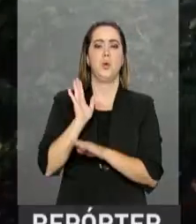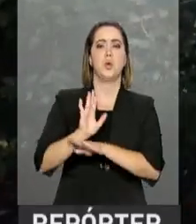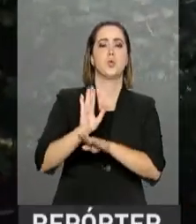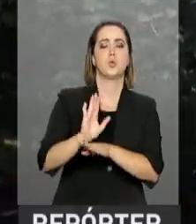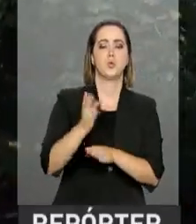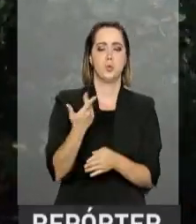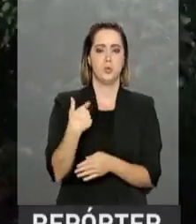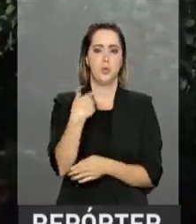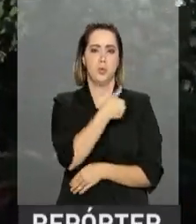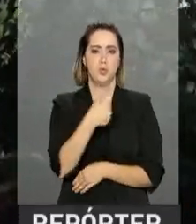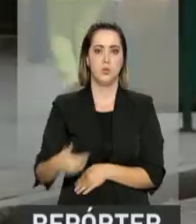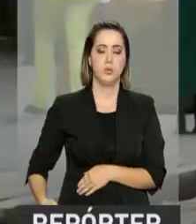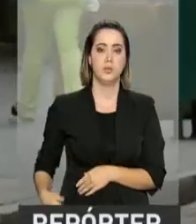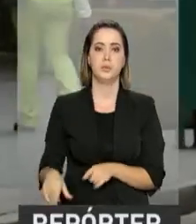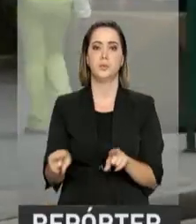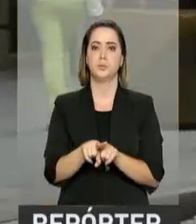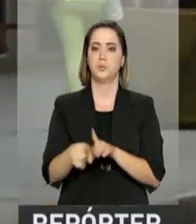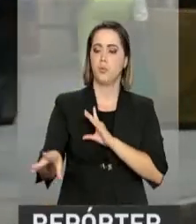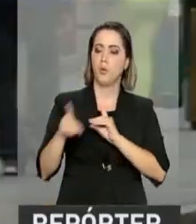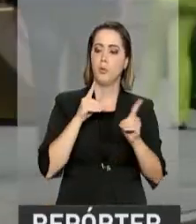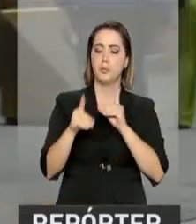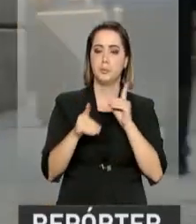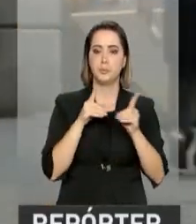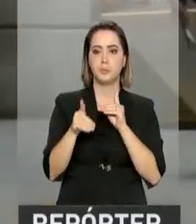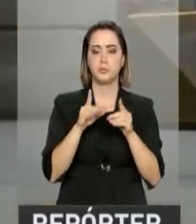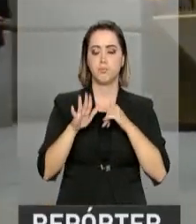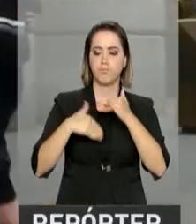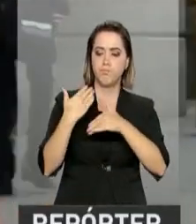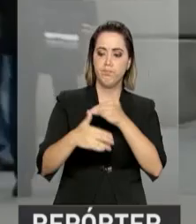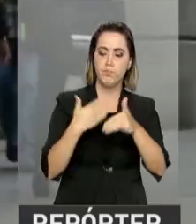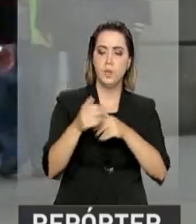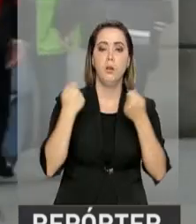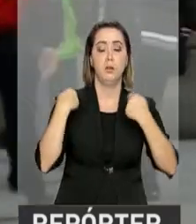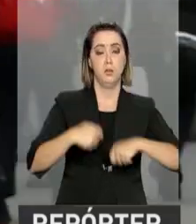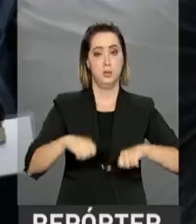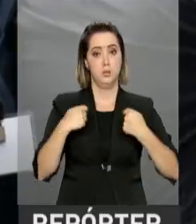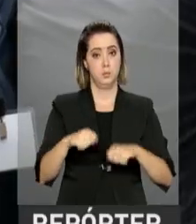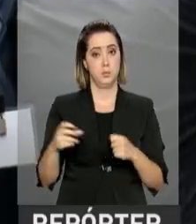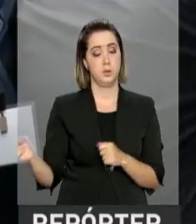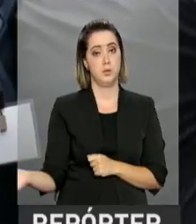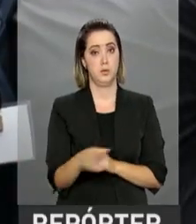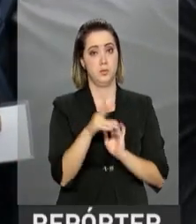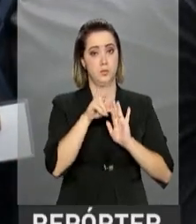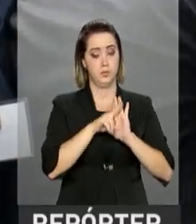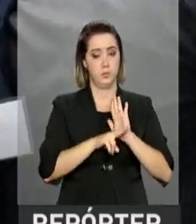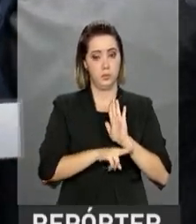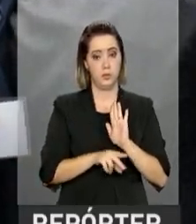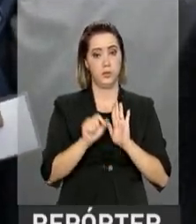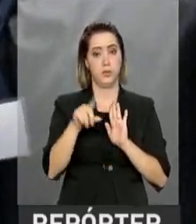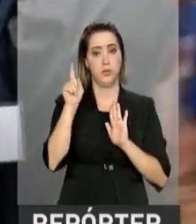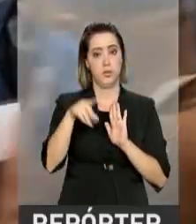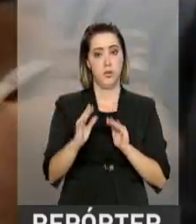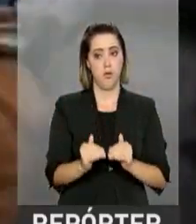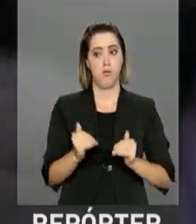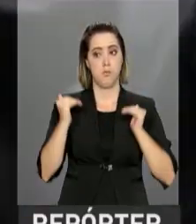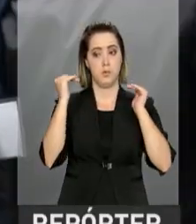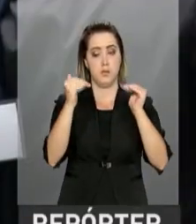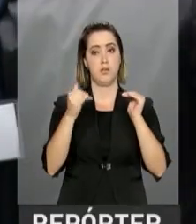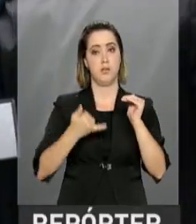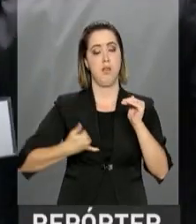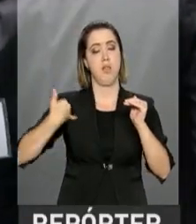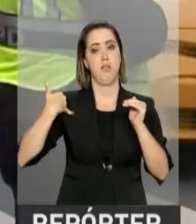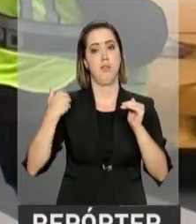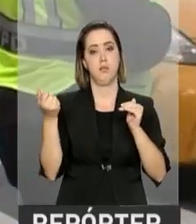a sustentabilidade da Previdência. Republicanos dizem que é preciso reformar o sistema e uma das propostas é aumentar a idade mínima